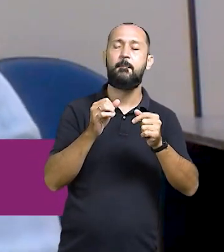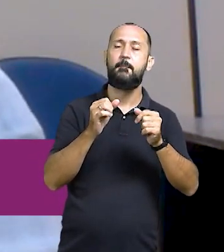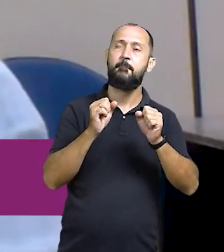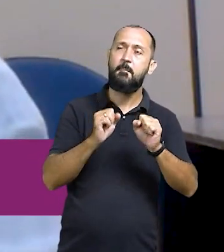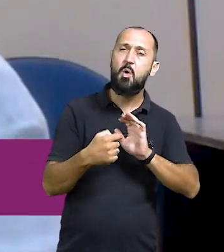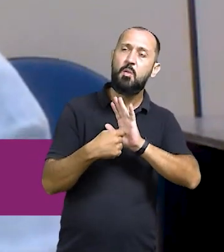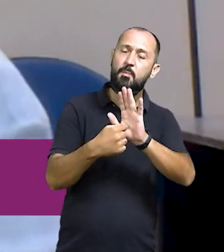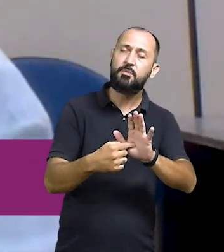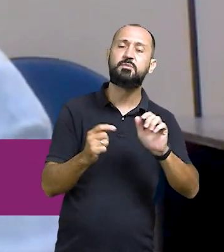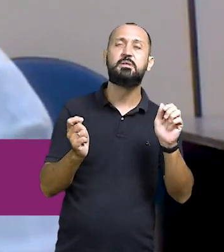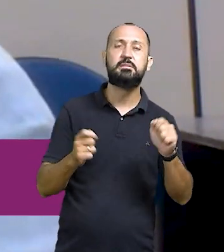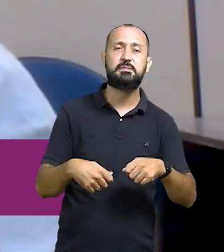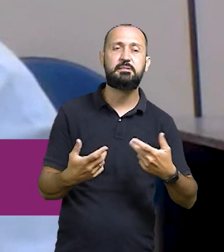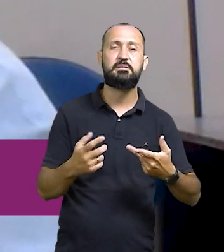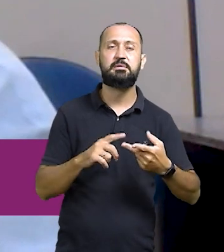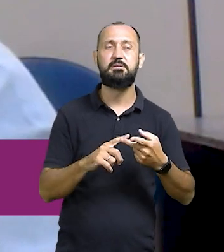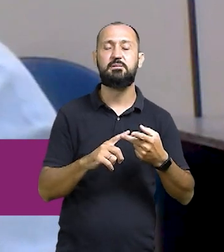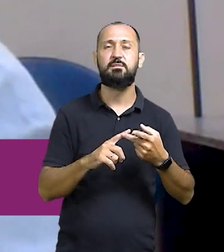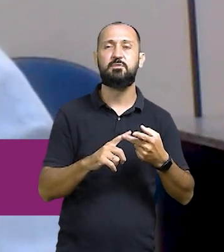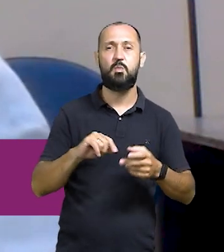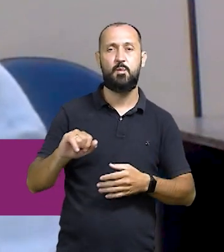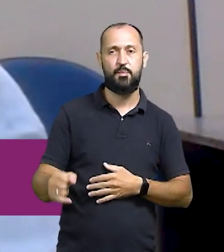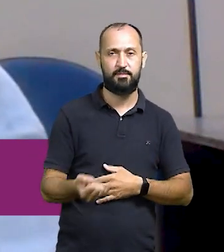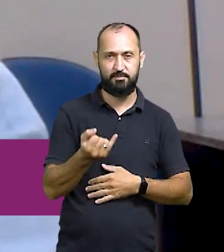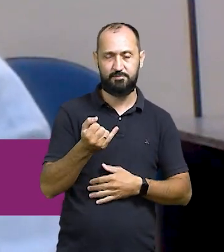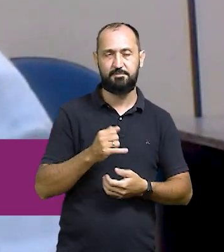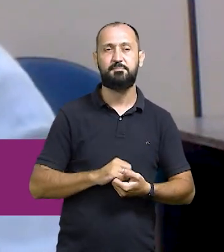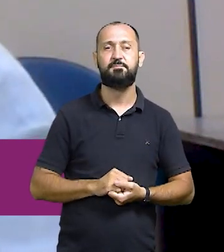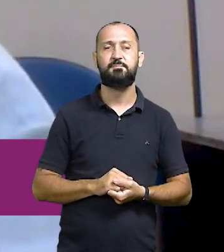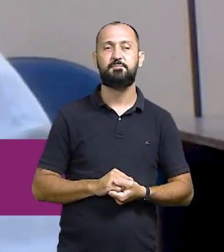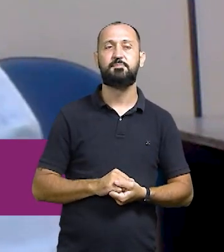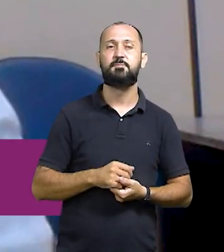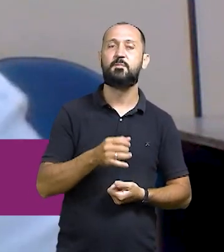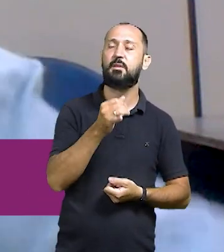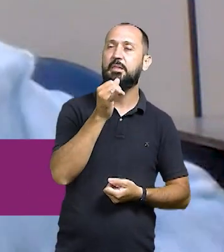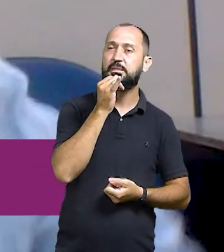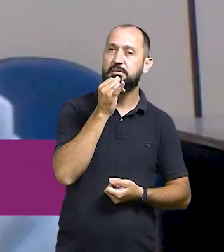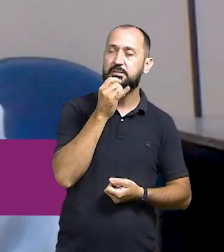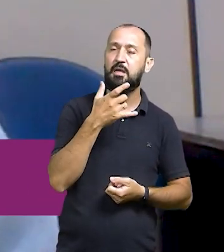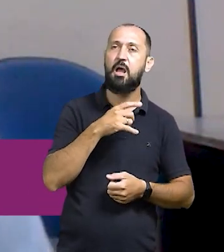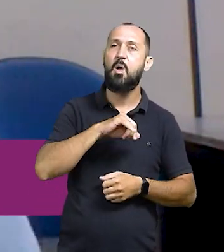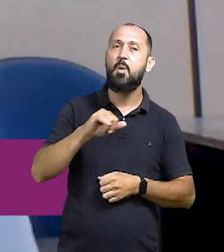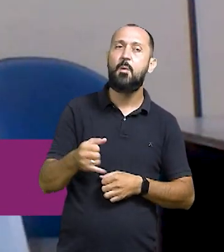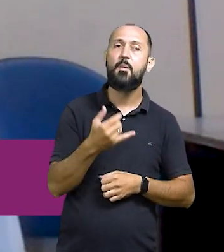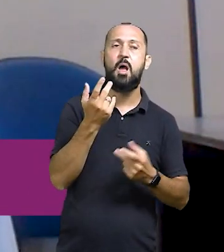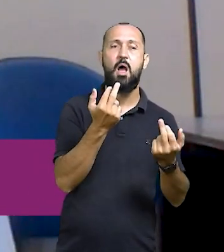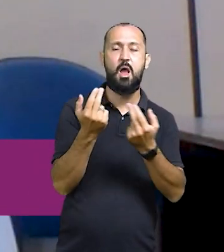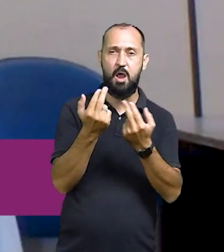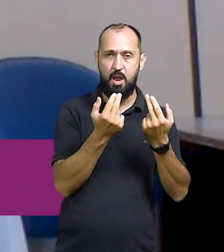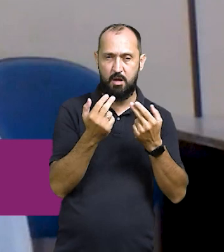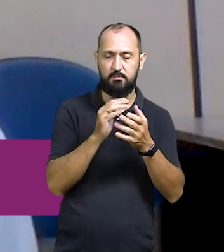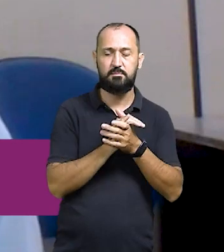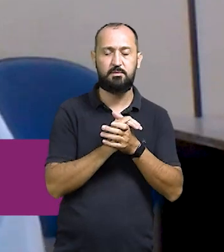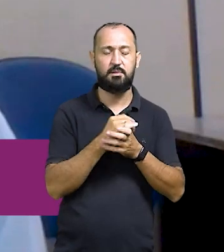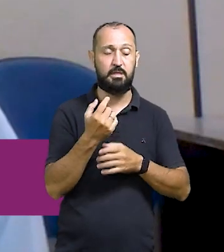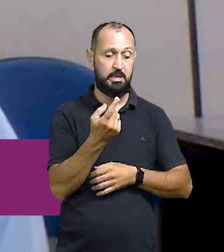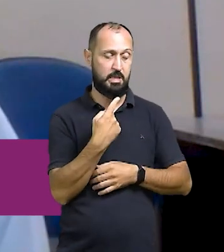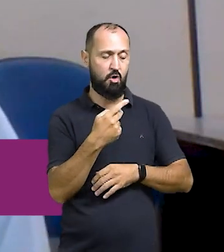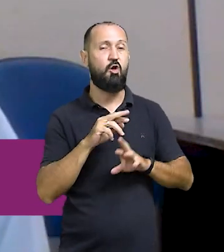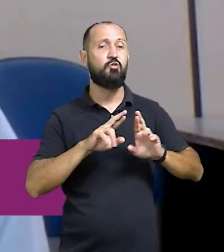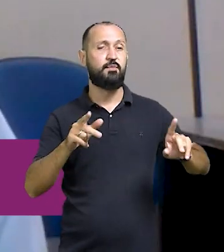alterar e combater as desigualdades, a gente precisa ter política pública específica. Então, é nessa compreensão que